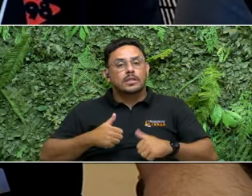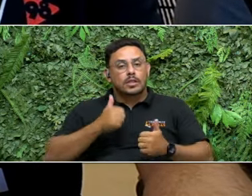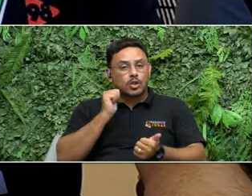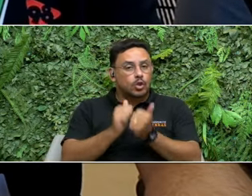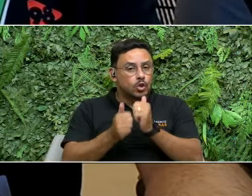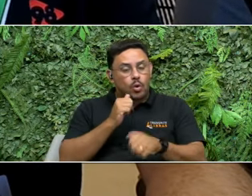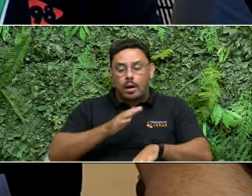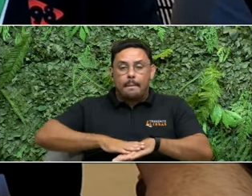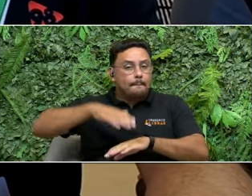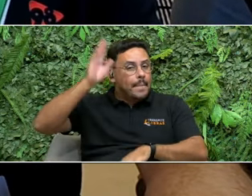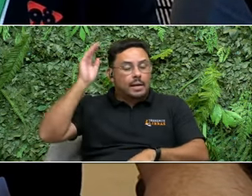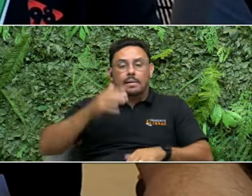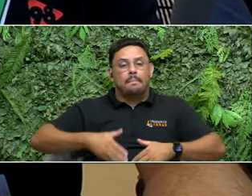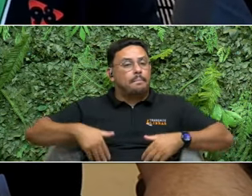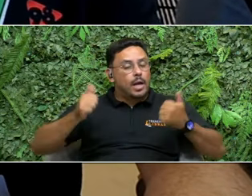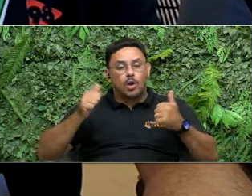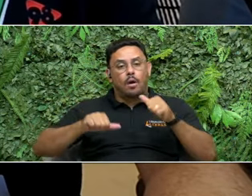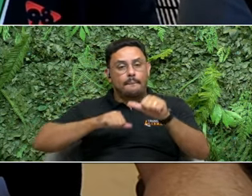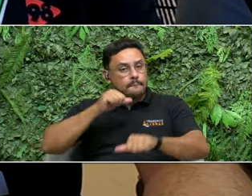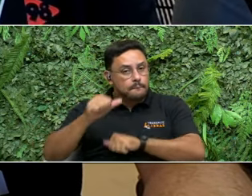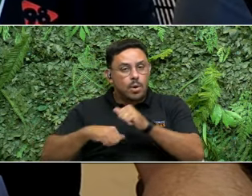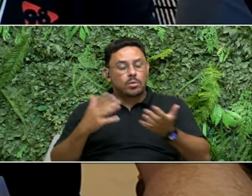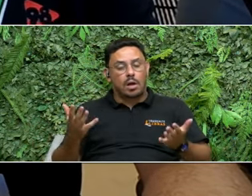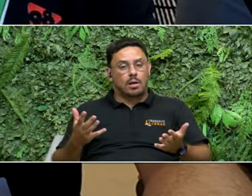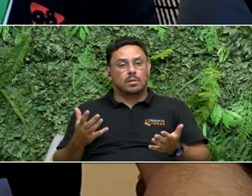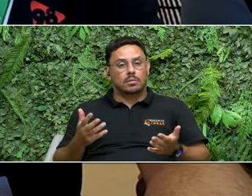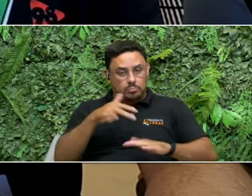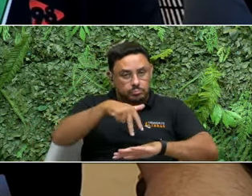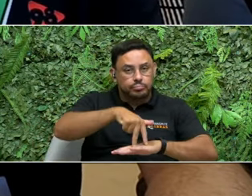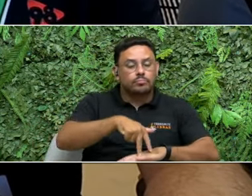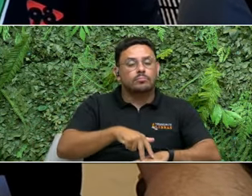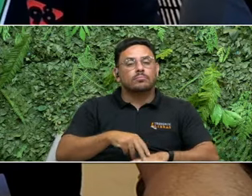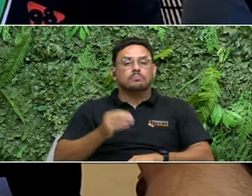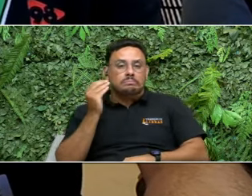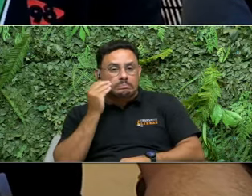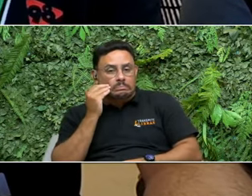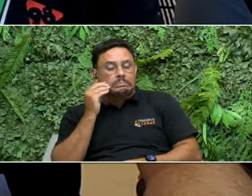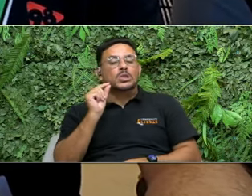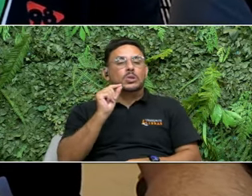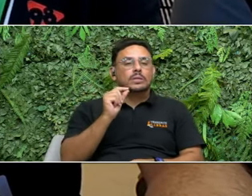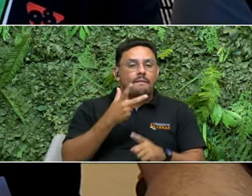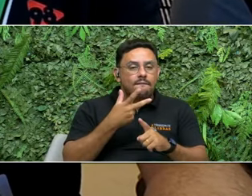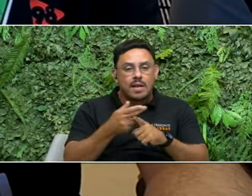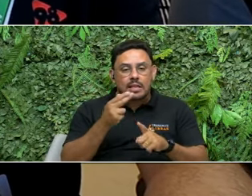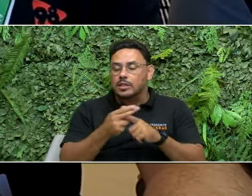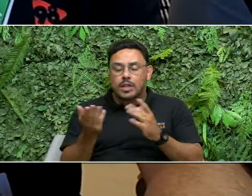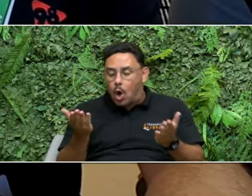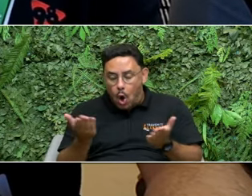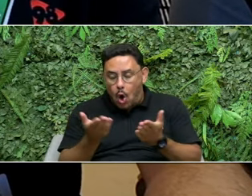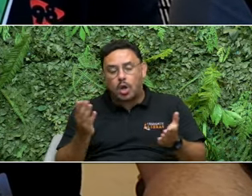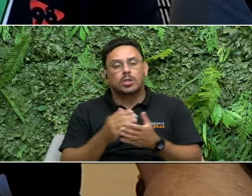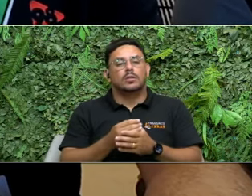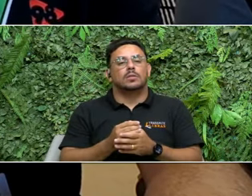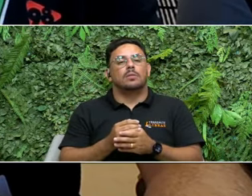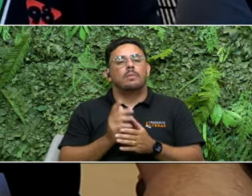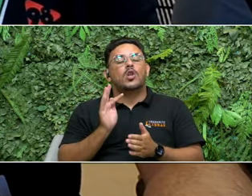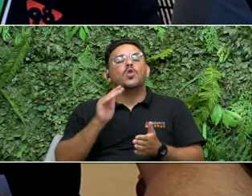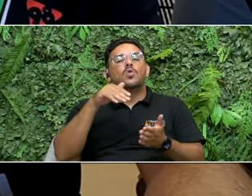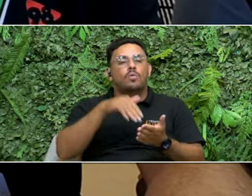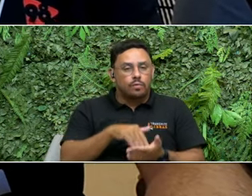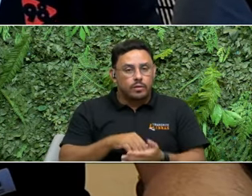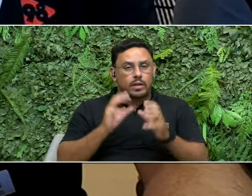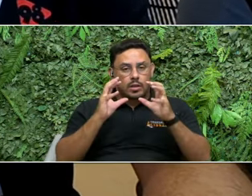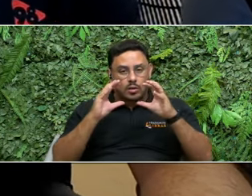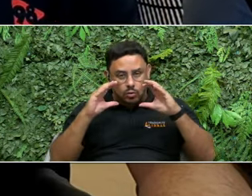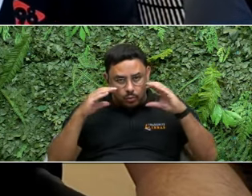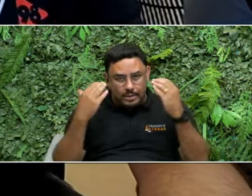inteira mudar a postura e para cima do Cruzeiro tentar no mínimo no mínimo uma vitória magra para decidir no Mineirão tá ionado